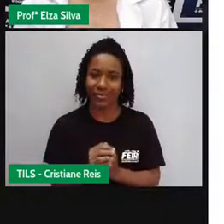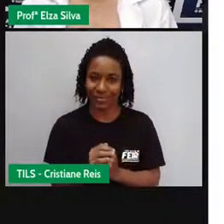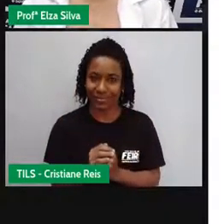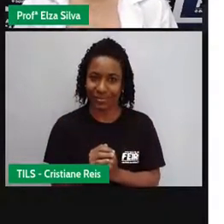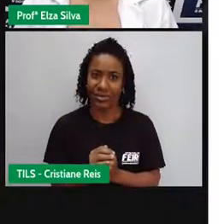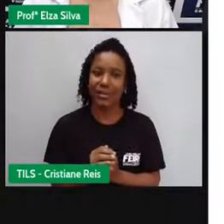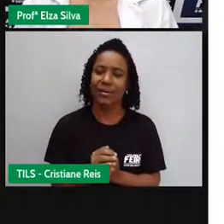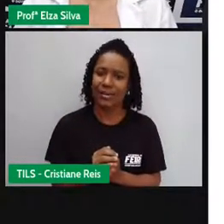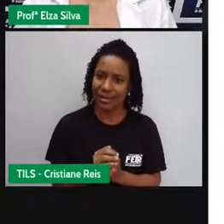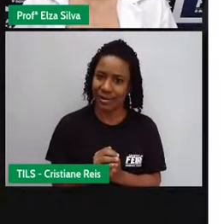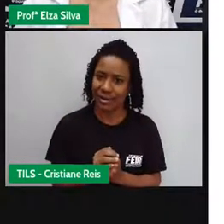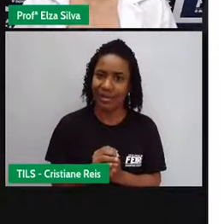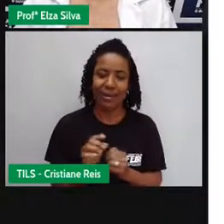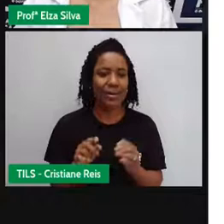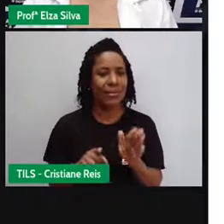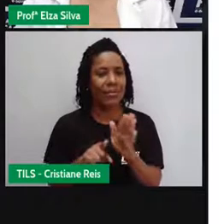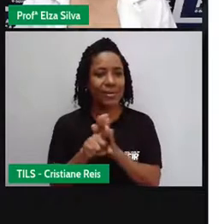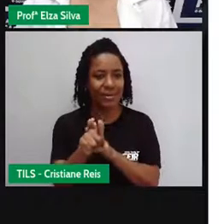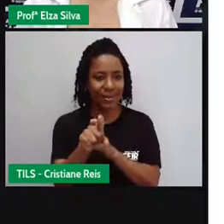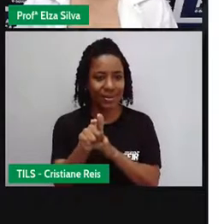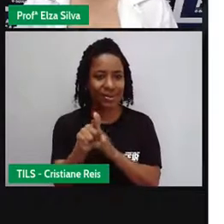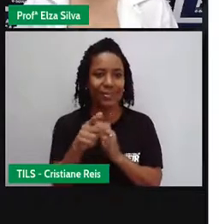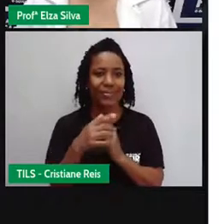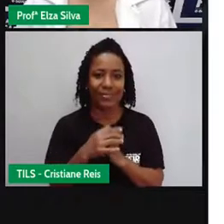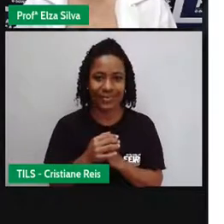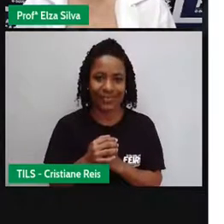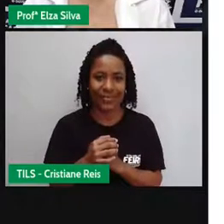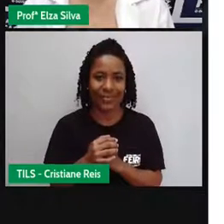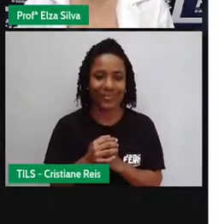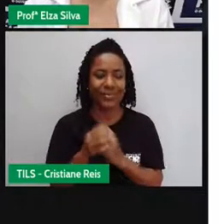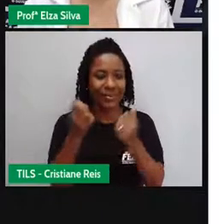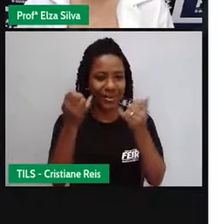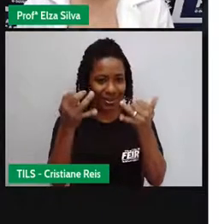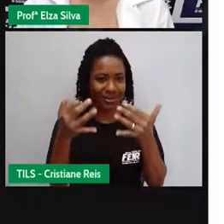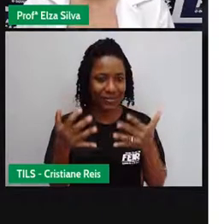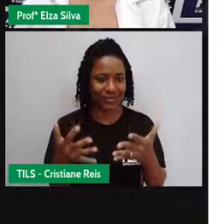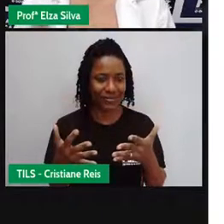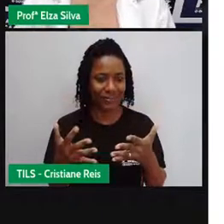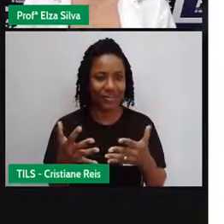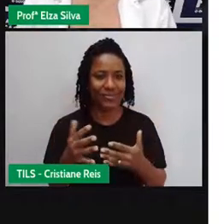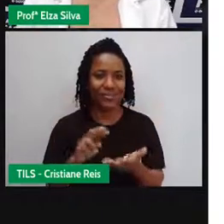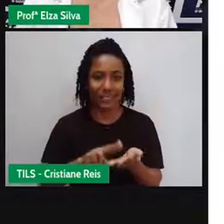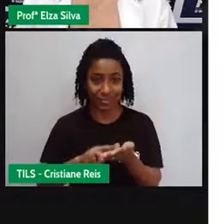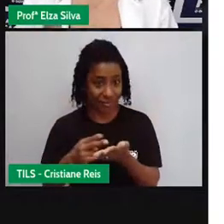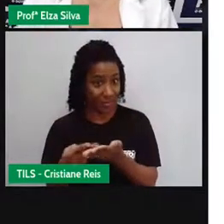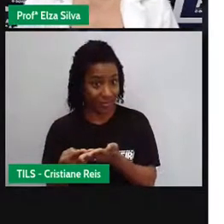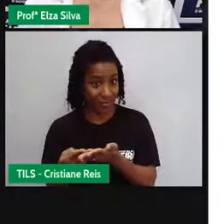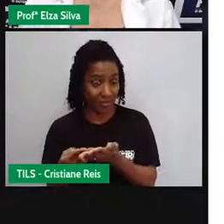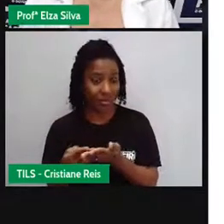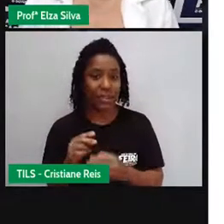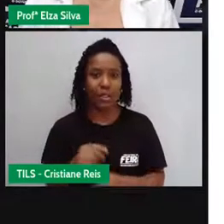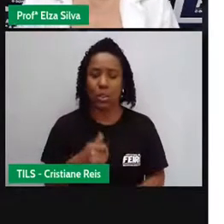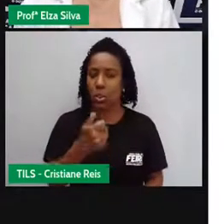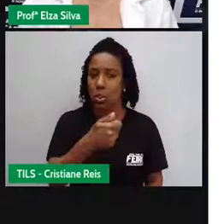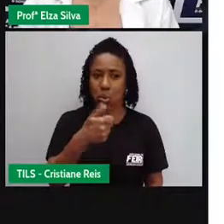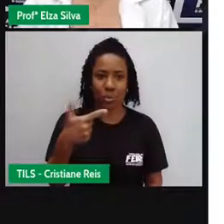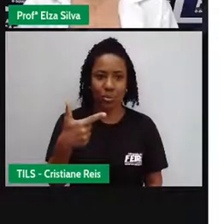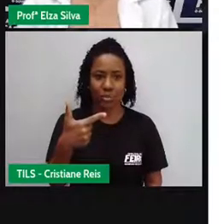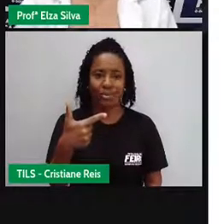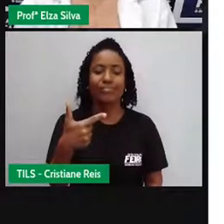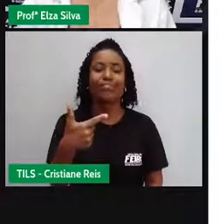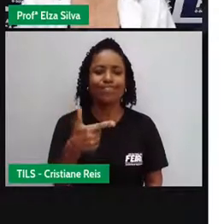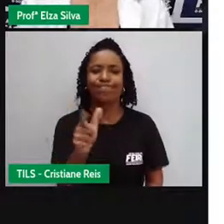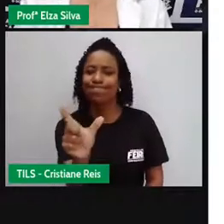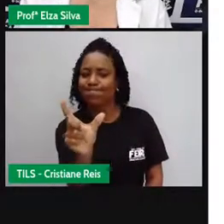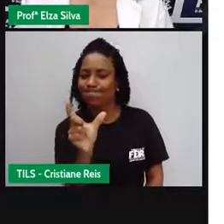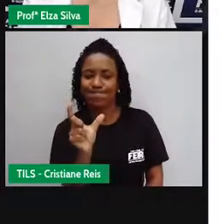dizendo: Find 12 words related to Independence Day in the USA. Então, encontre 12 palavras relacionadas